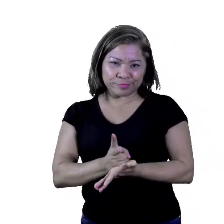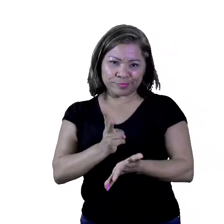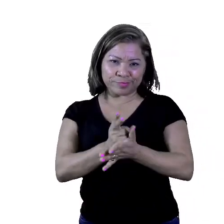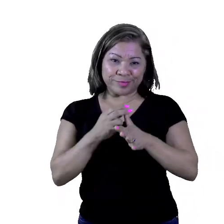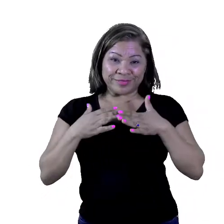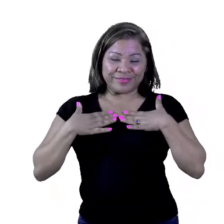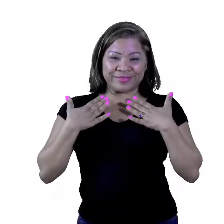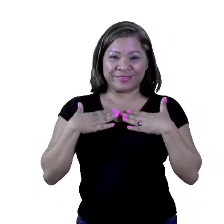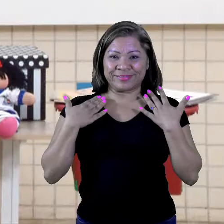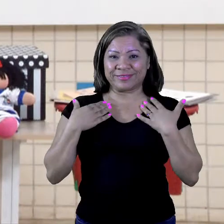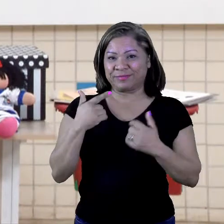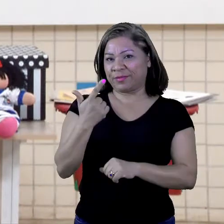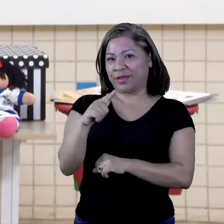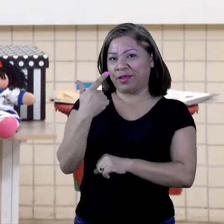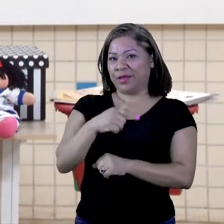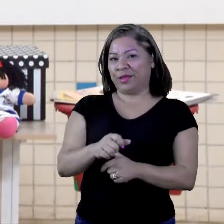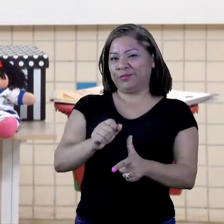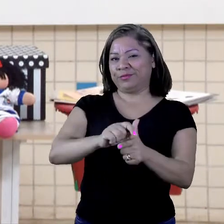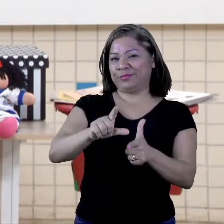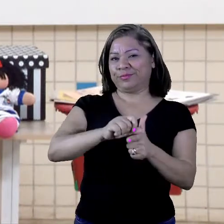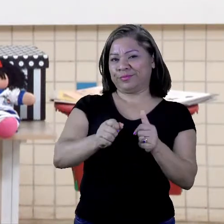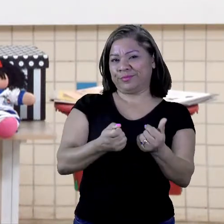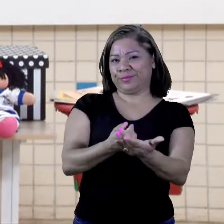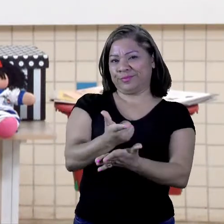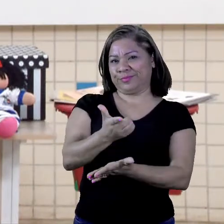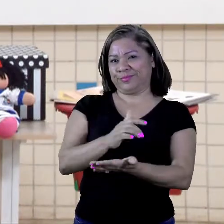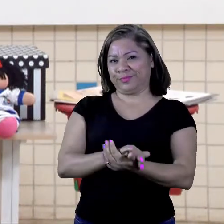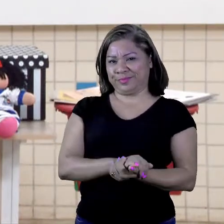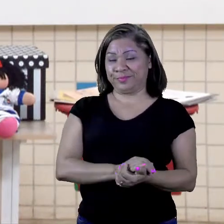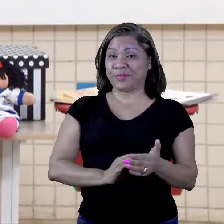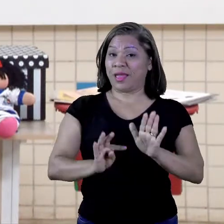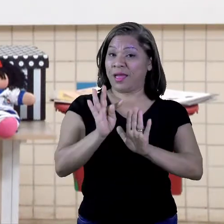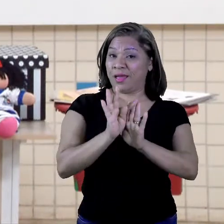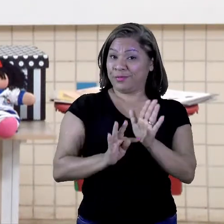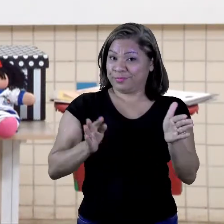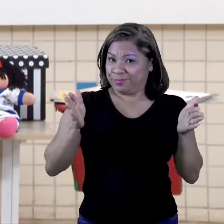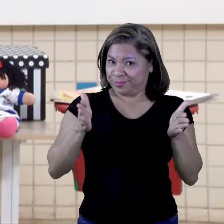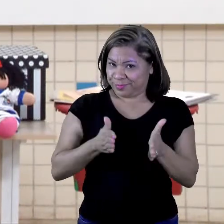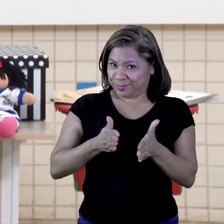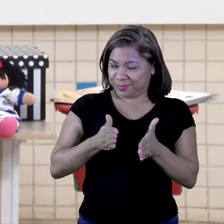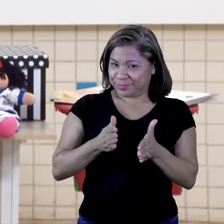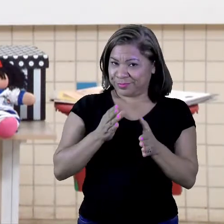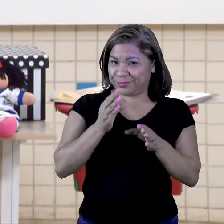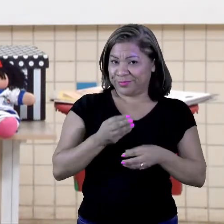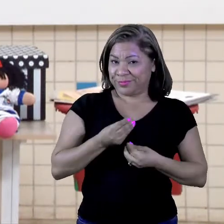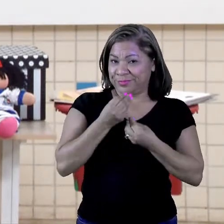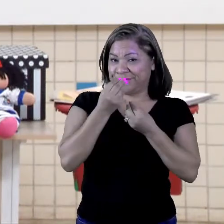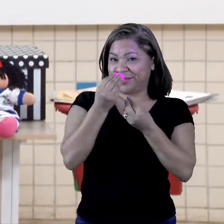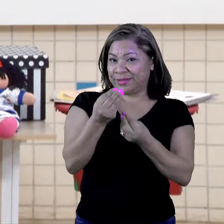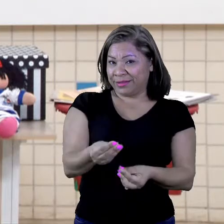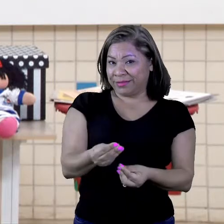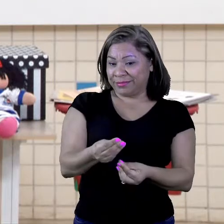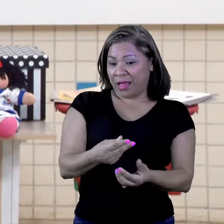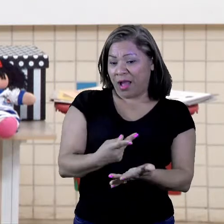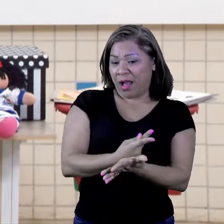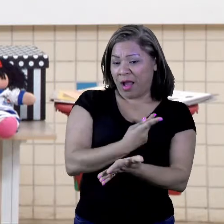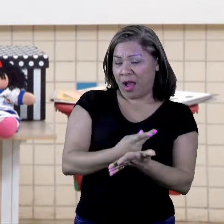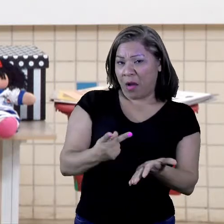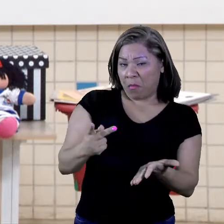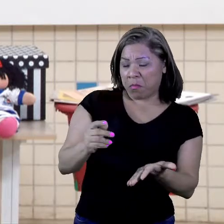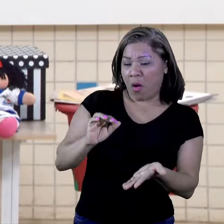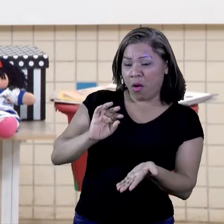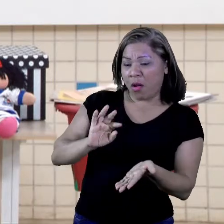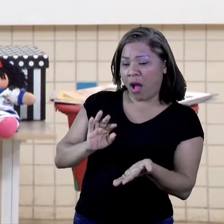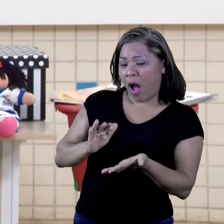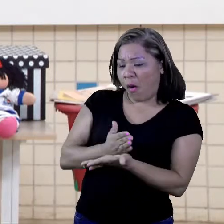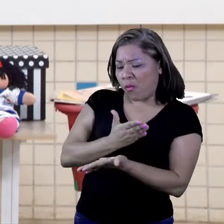não tem aluguel para pagar. Perceberam? É um textinho pequeno que narra alguns acontecimentos, que é o